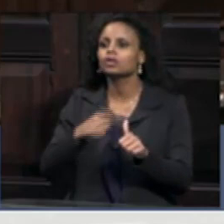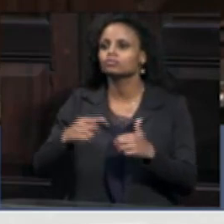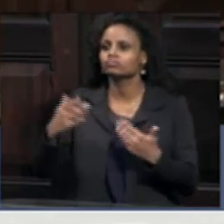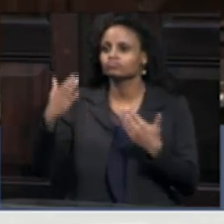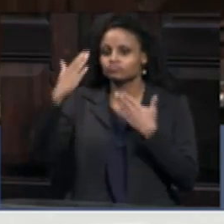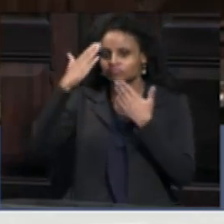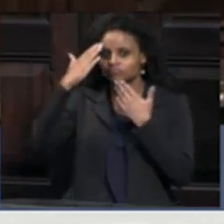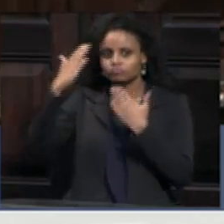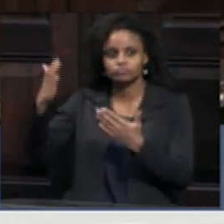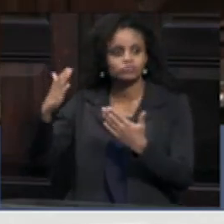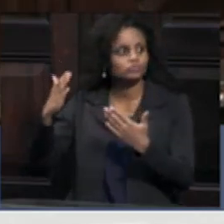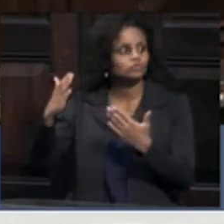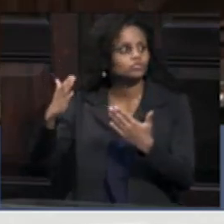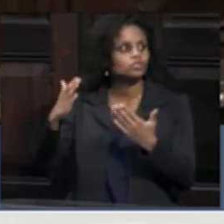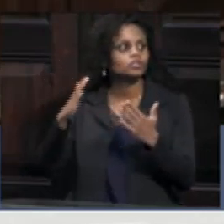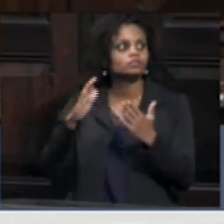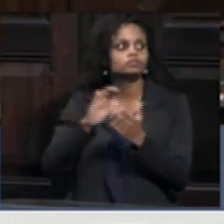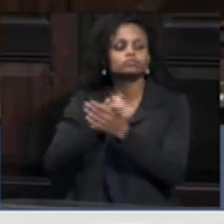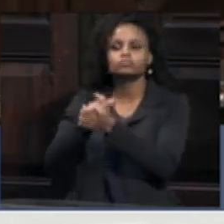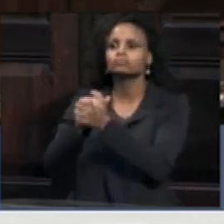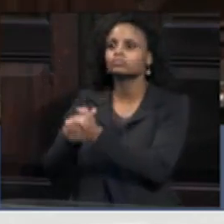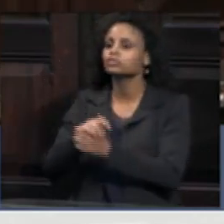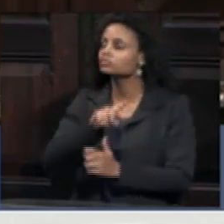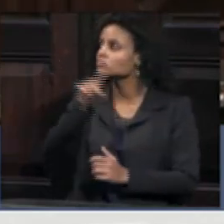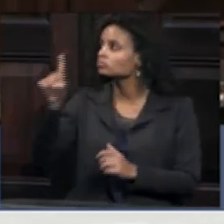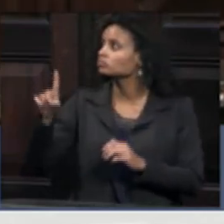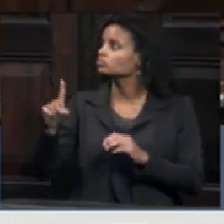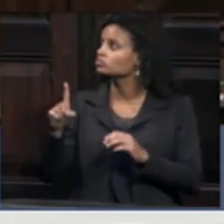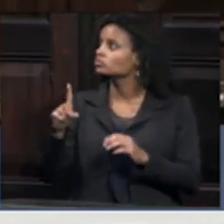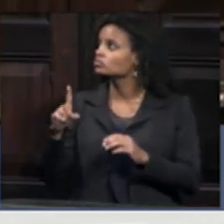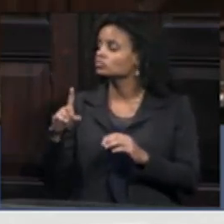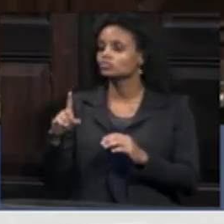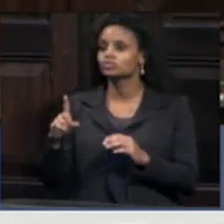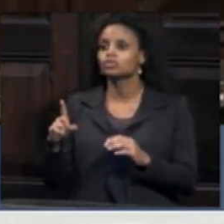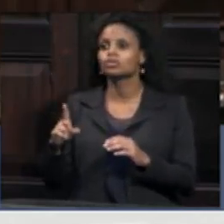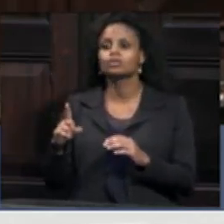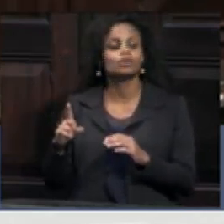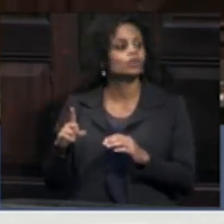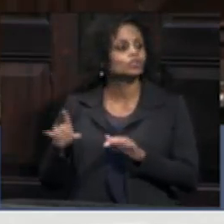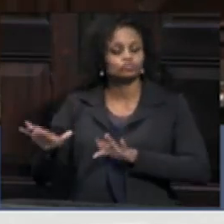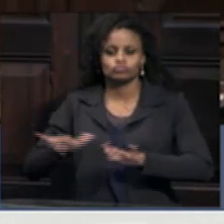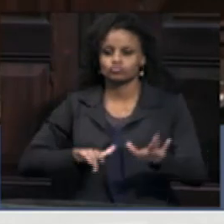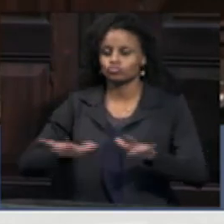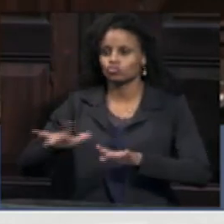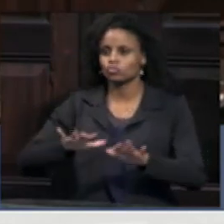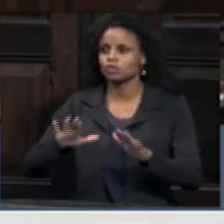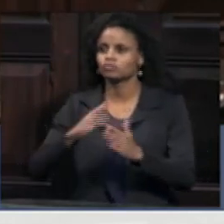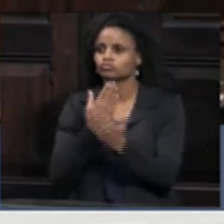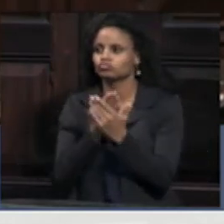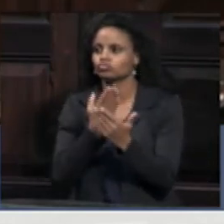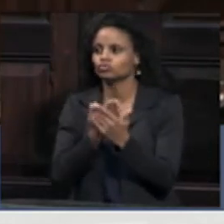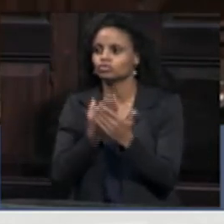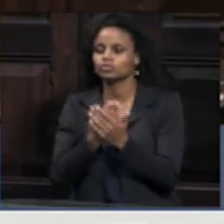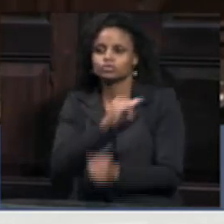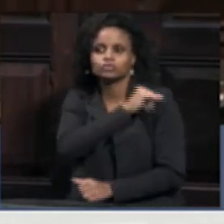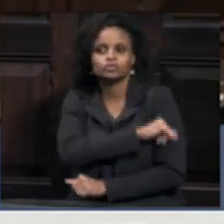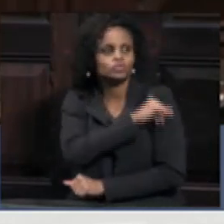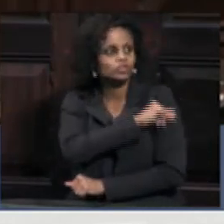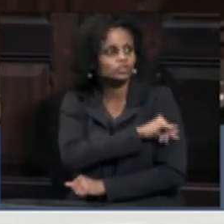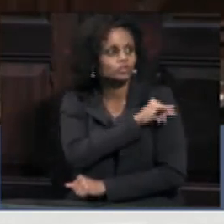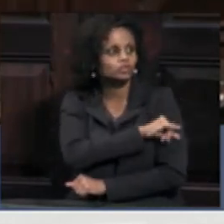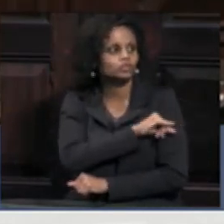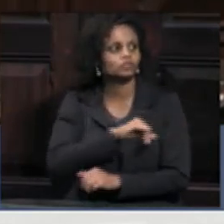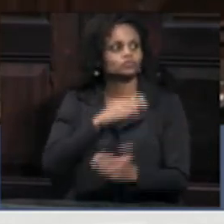saudar essas entidades que são orgulho do movimento estudantil no Rio de Janeiro e no Brasil, a